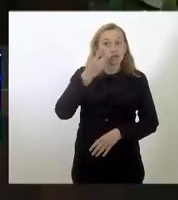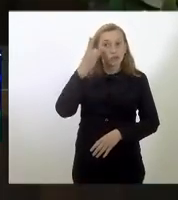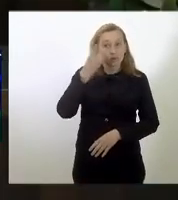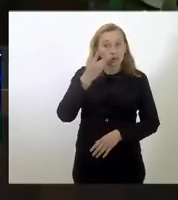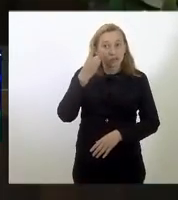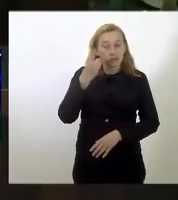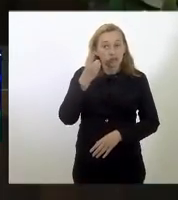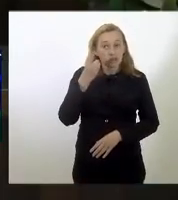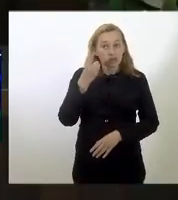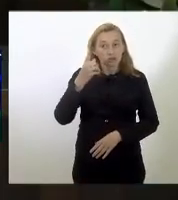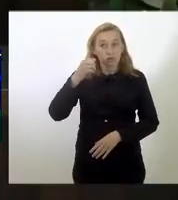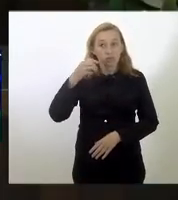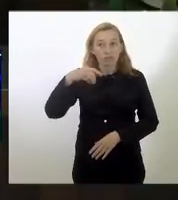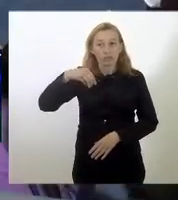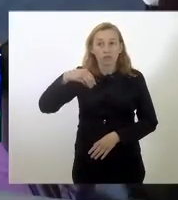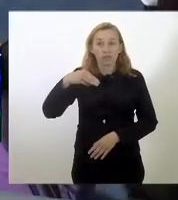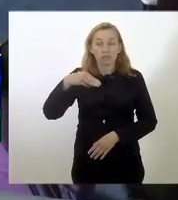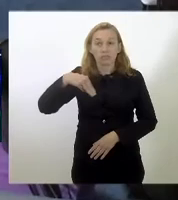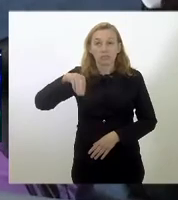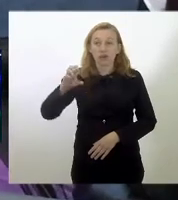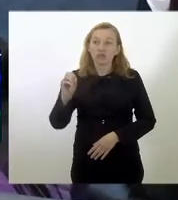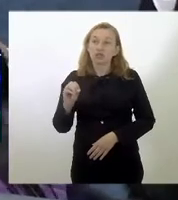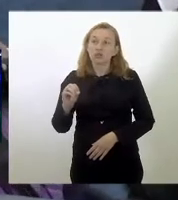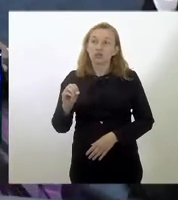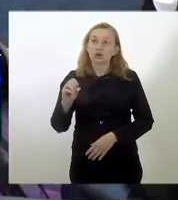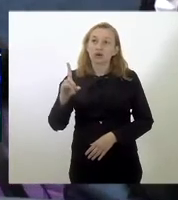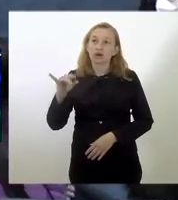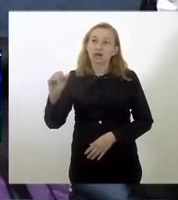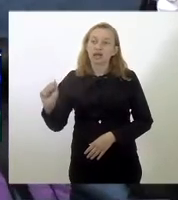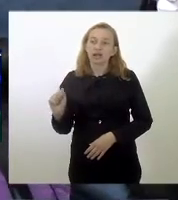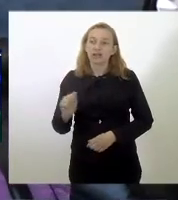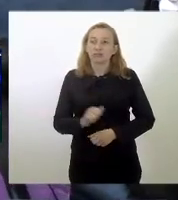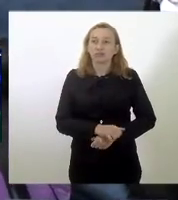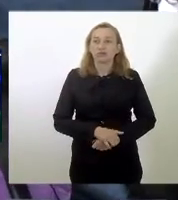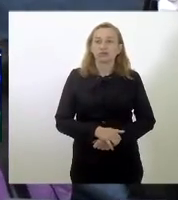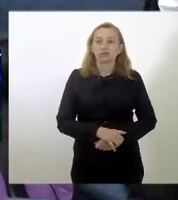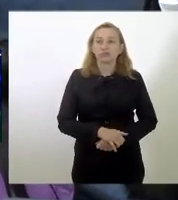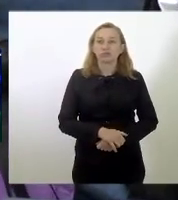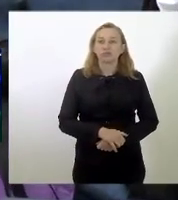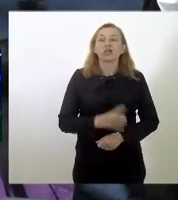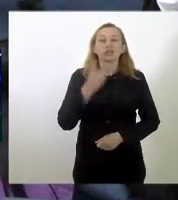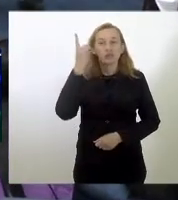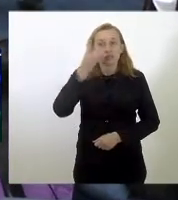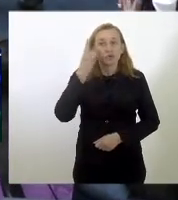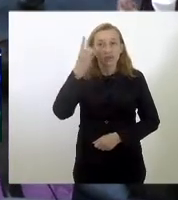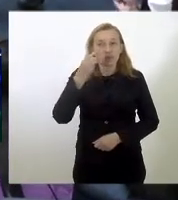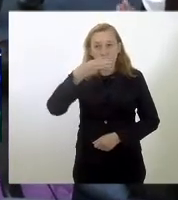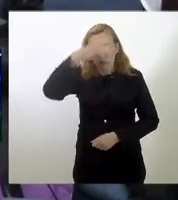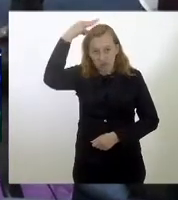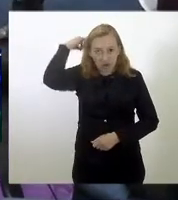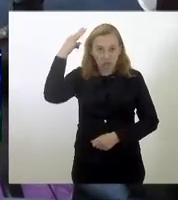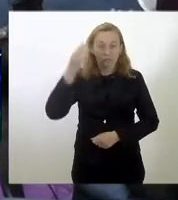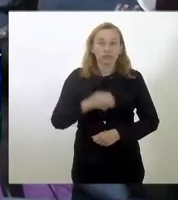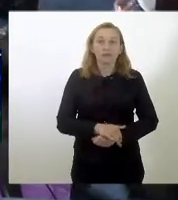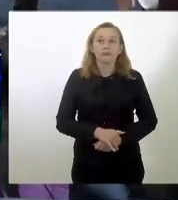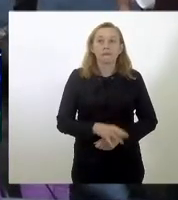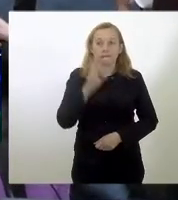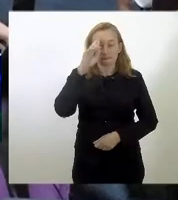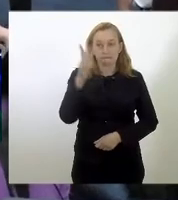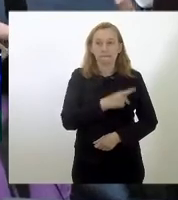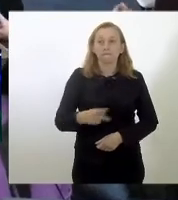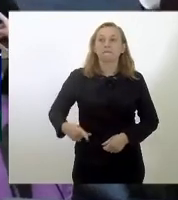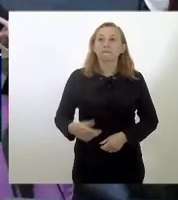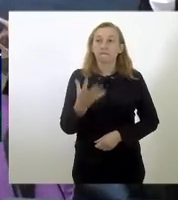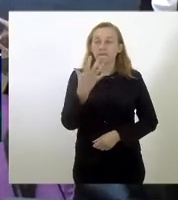Márcio Canella. Deputado Márcio Canella. Deputado Márcio Pacheco. Senhor presidente, o parecer